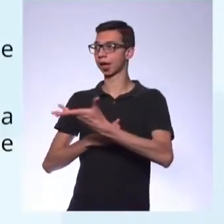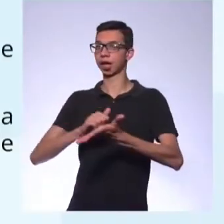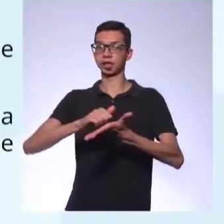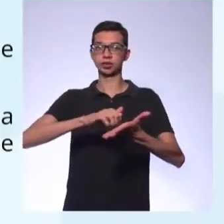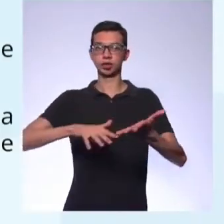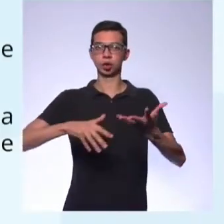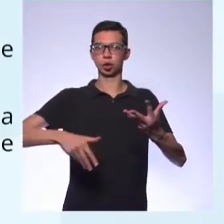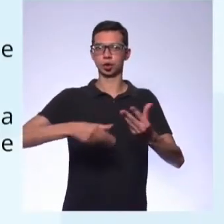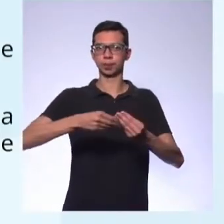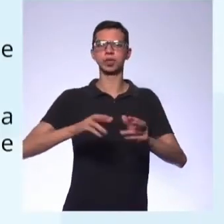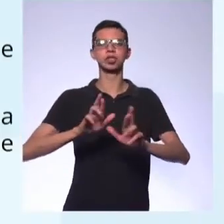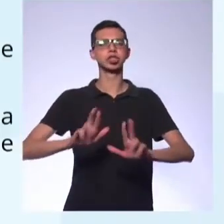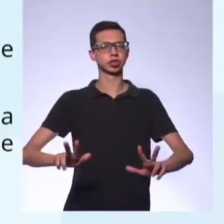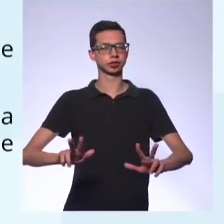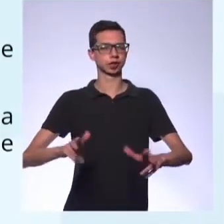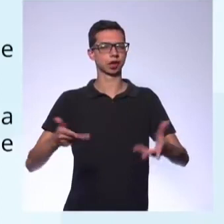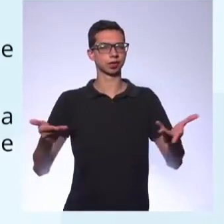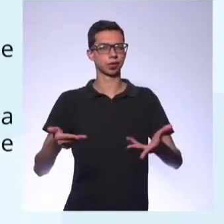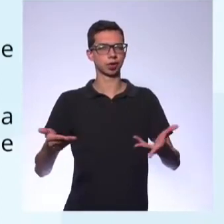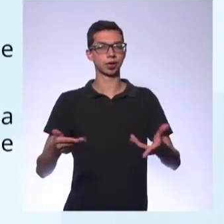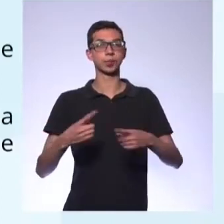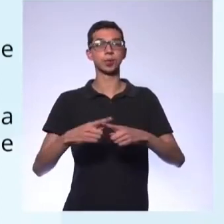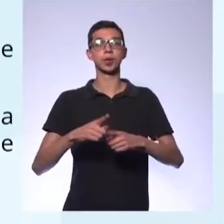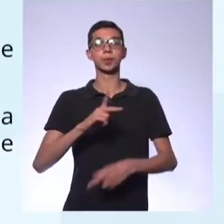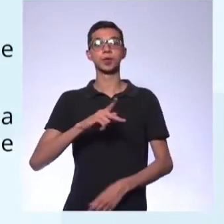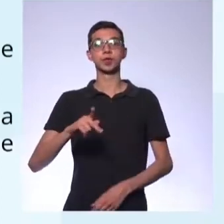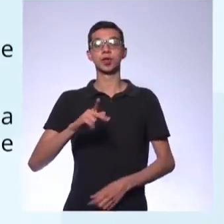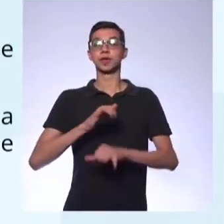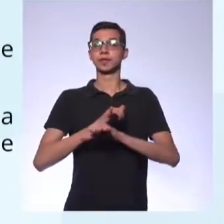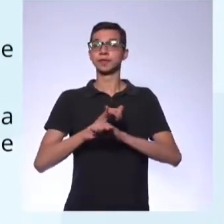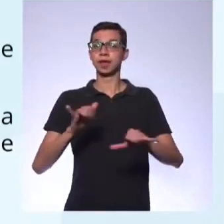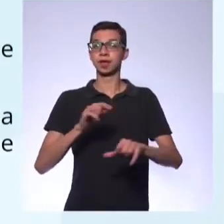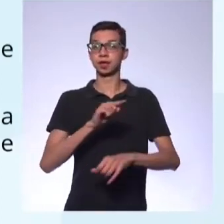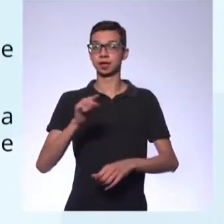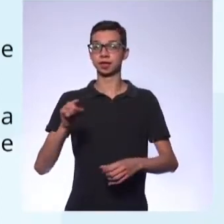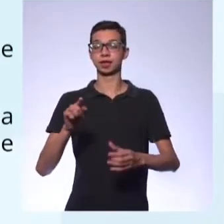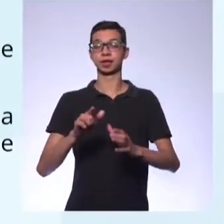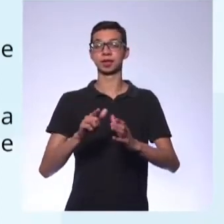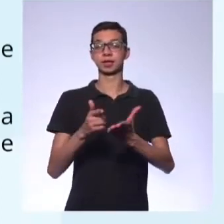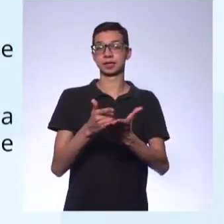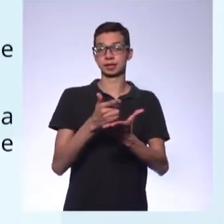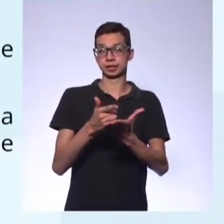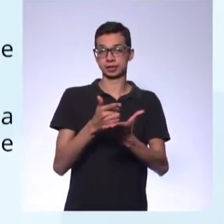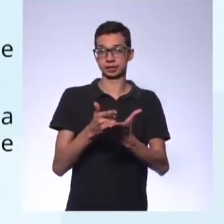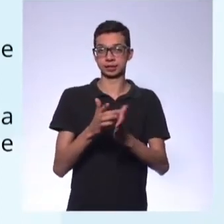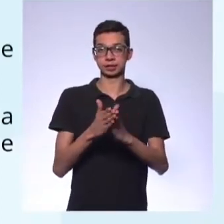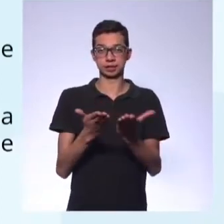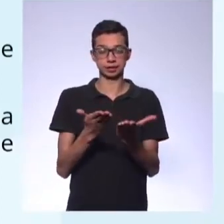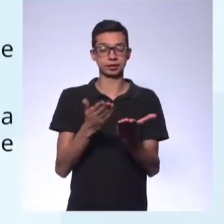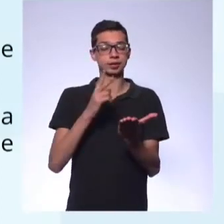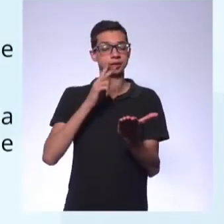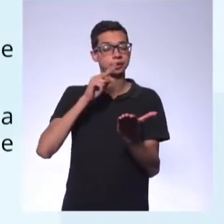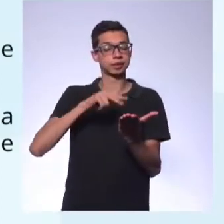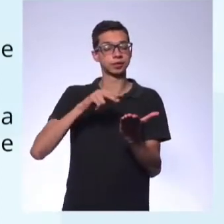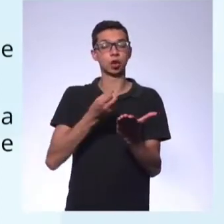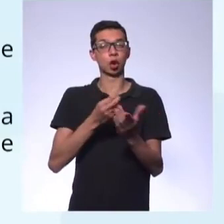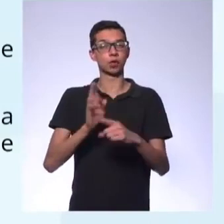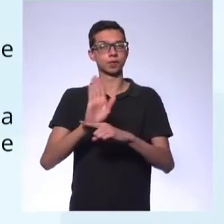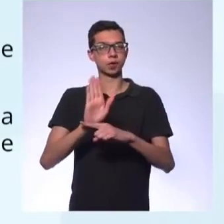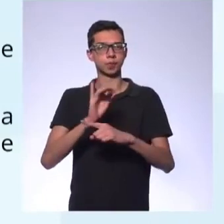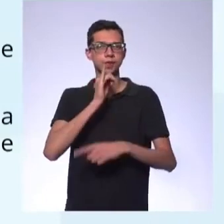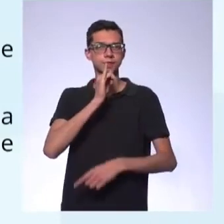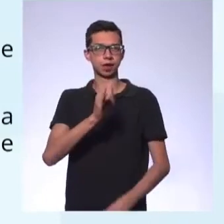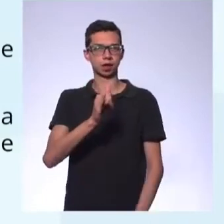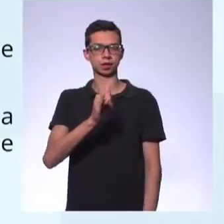de forma diferente. Em vez de nós, professores, indicarmos livros, filmes, a linguagem e toda a sua variedade, ou seja, em vez de nós indicarmos